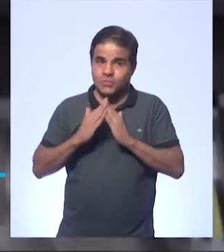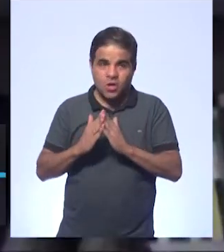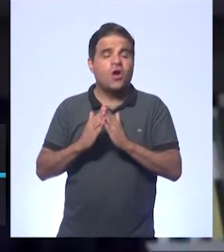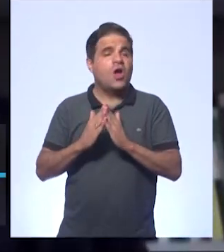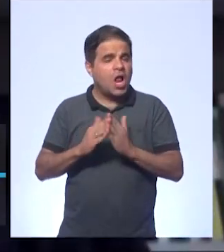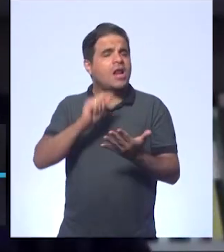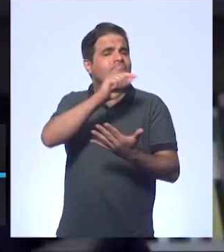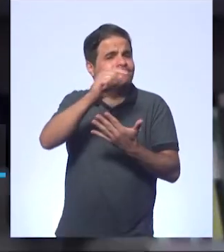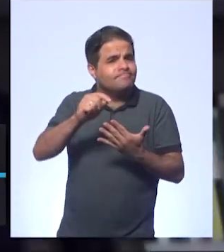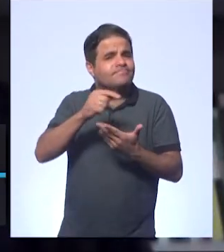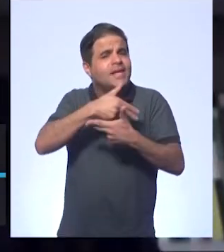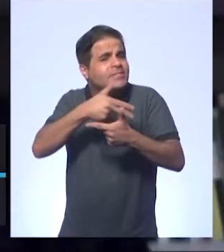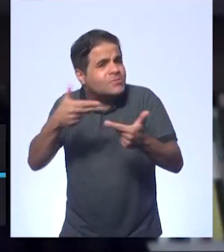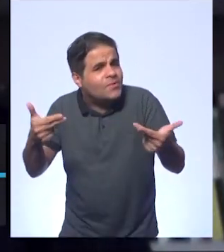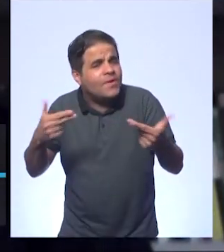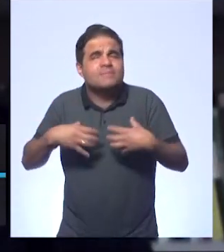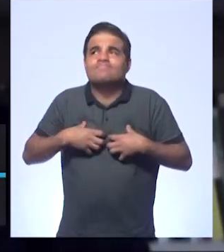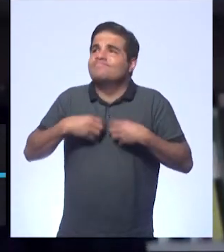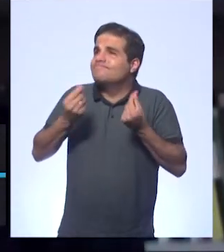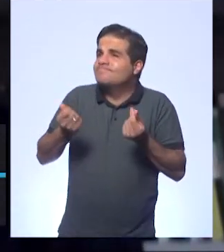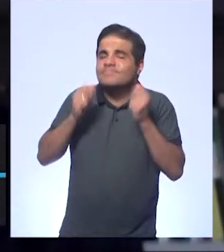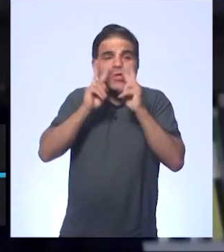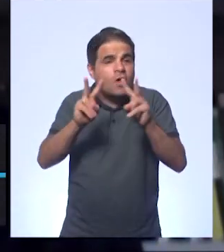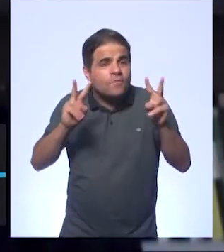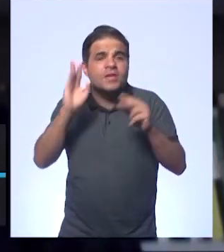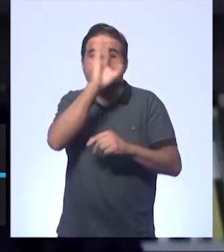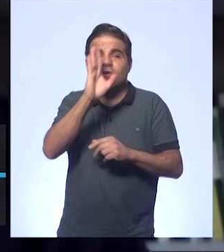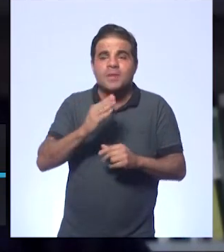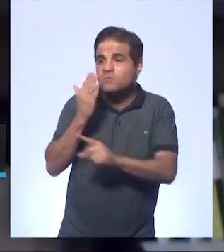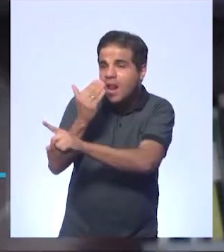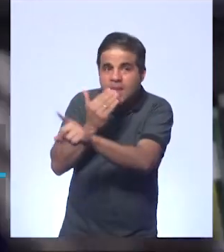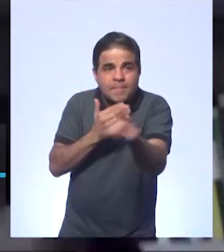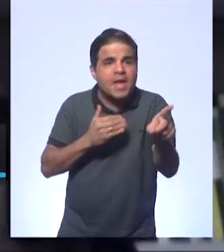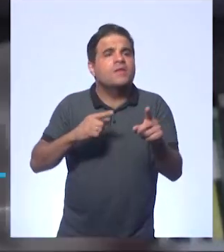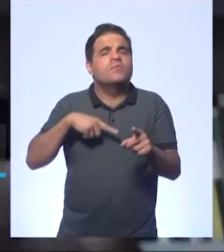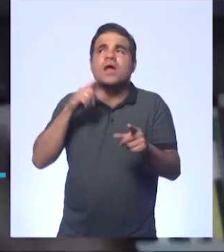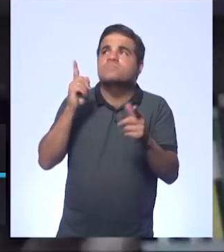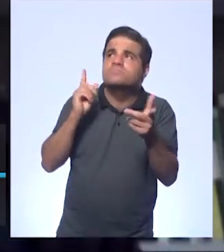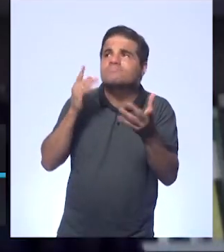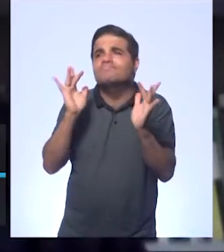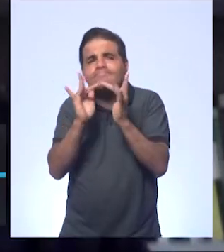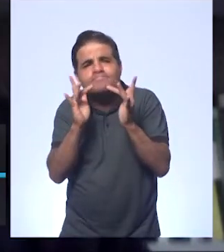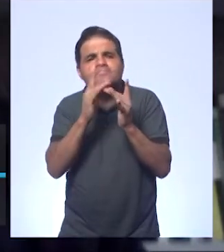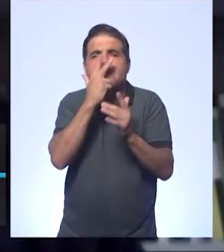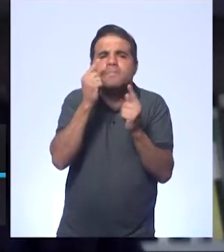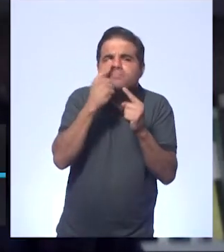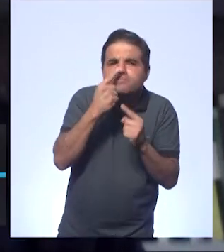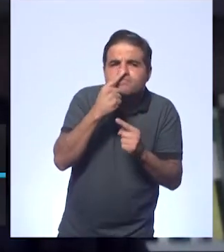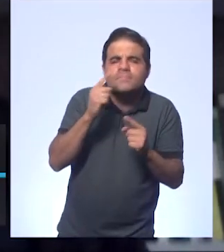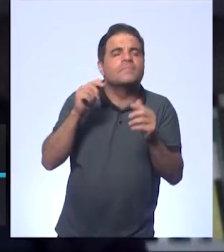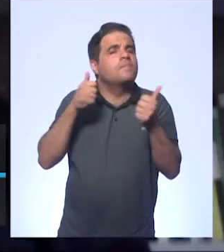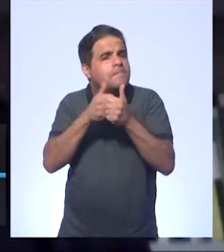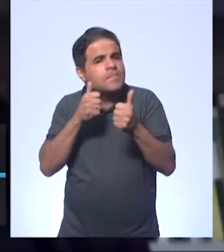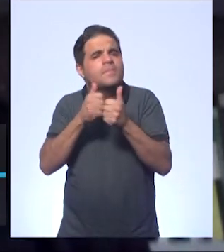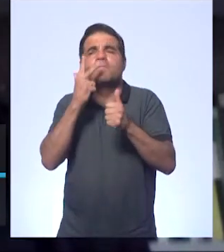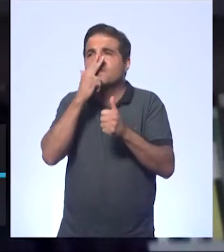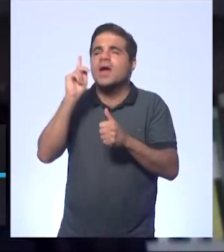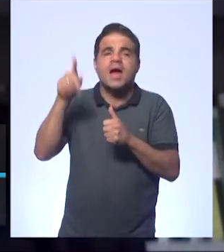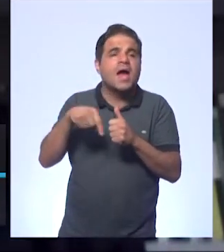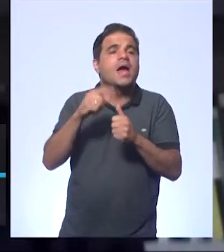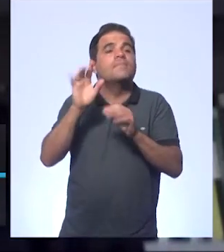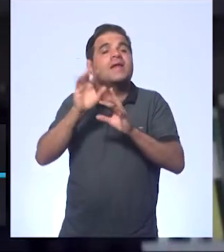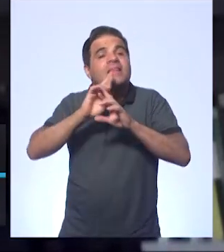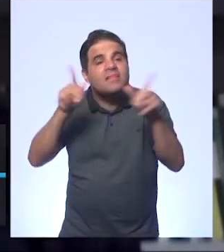veja, essas coisas que eu vejo aqui no Brasil, os alimentos, há uma proximidade, né, muito grande. A diferença é que é